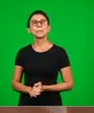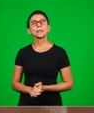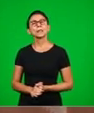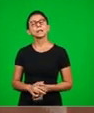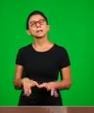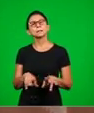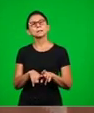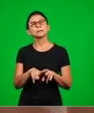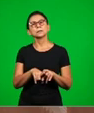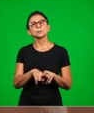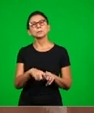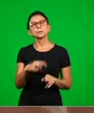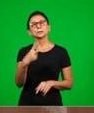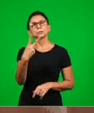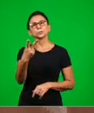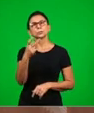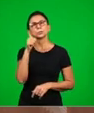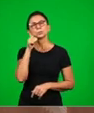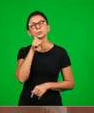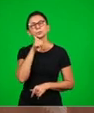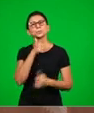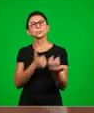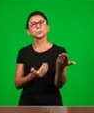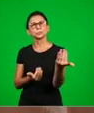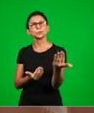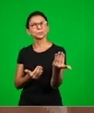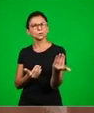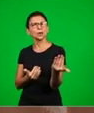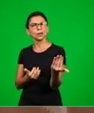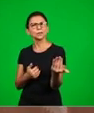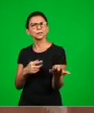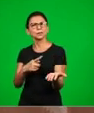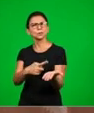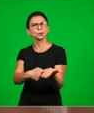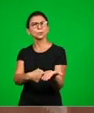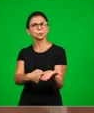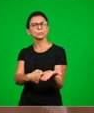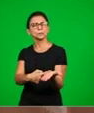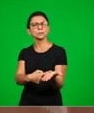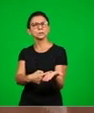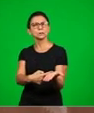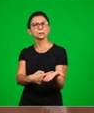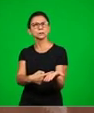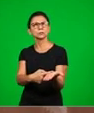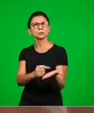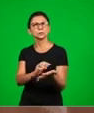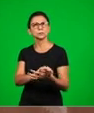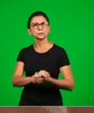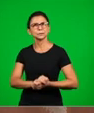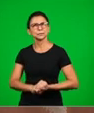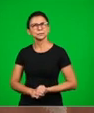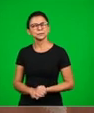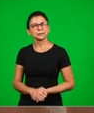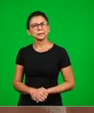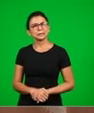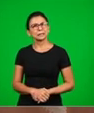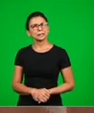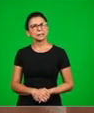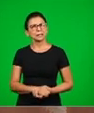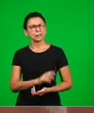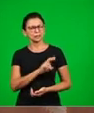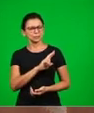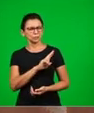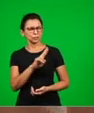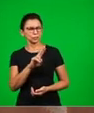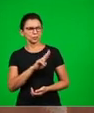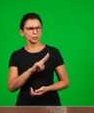duas jovenzinhas que se comprometeram a botar o nome e alguém passou a mão no nome delas, eu não sei, não